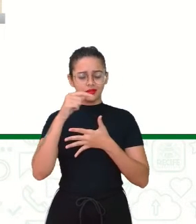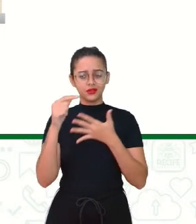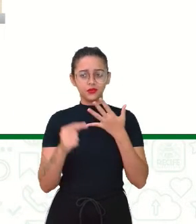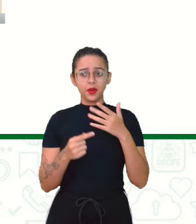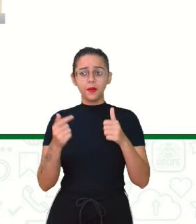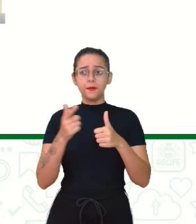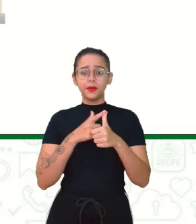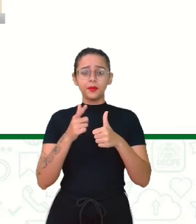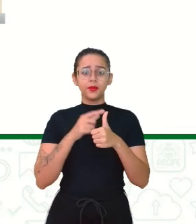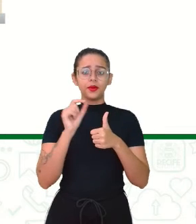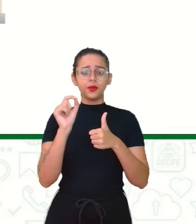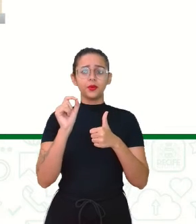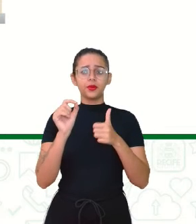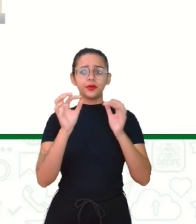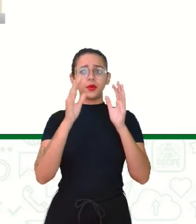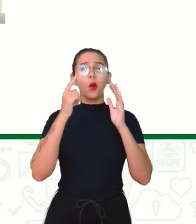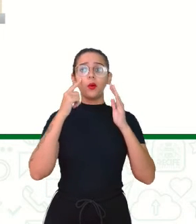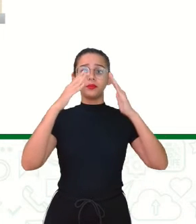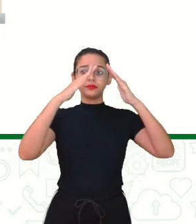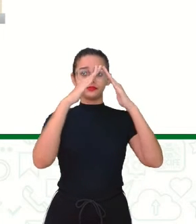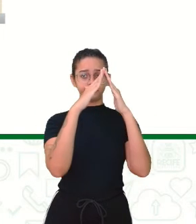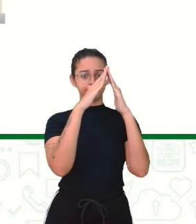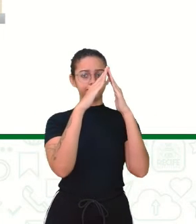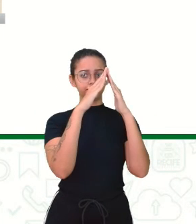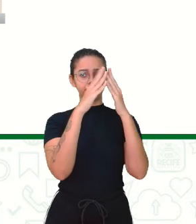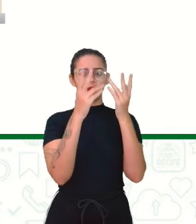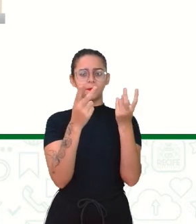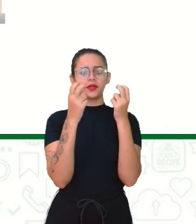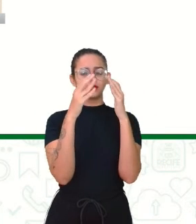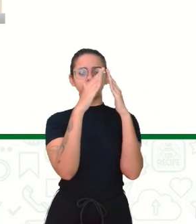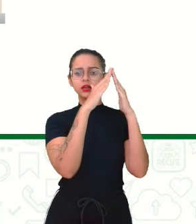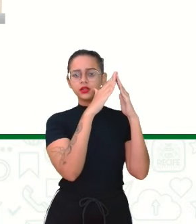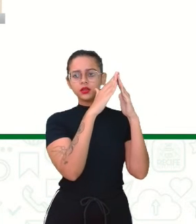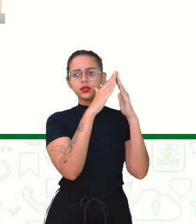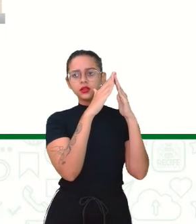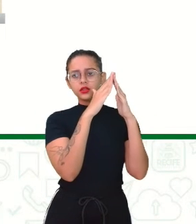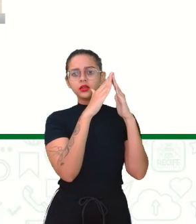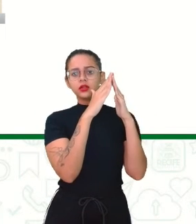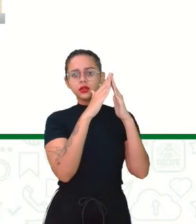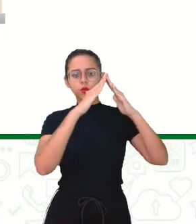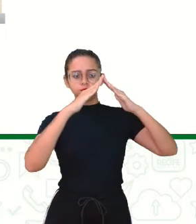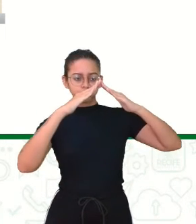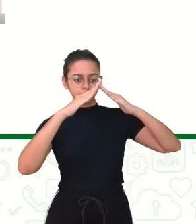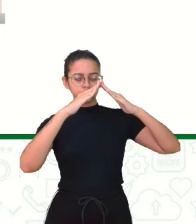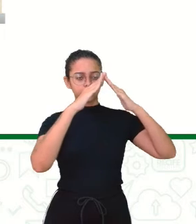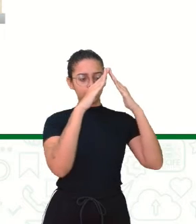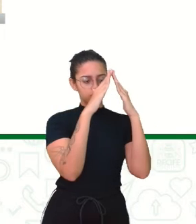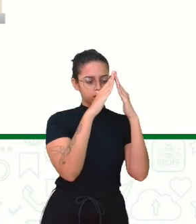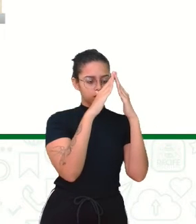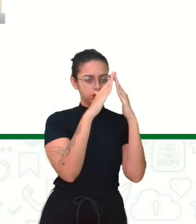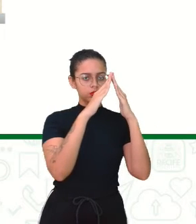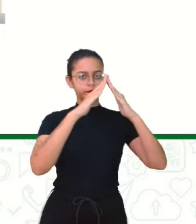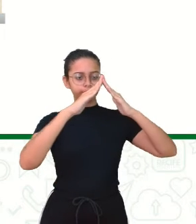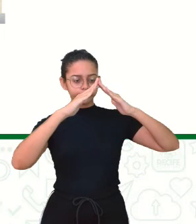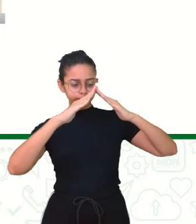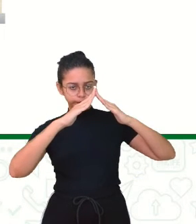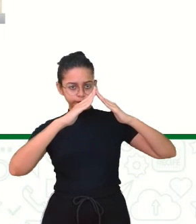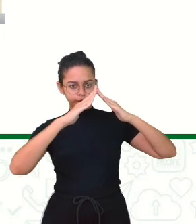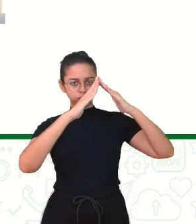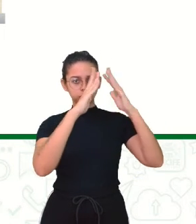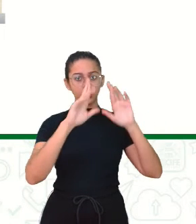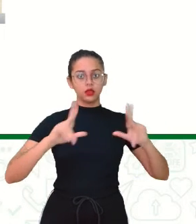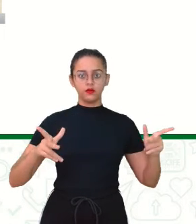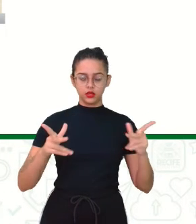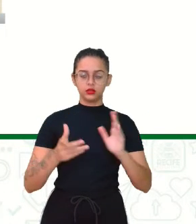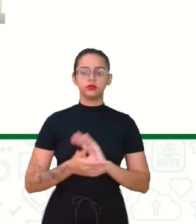que eu diria, é a questão da angulação ali do teto, né? Observa que a angulação de uma das casas é mais aberto do que